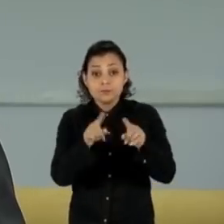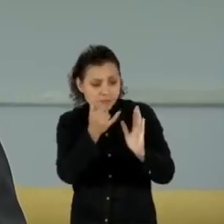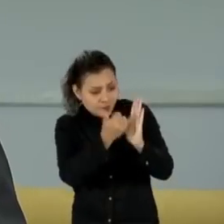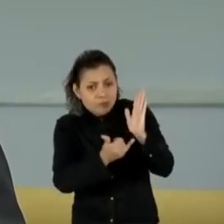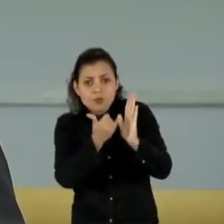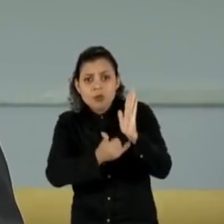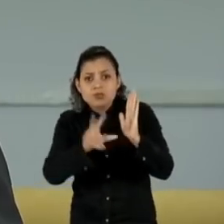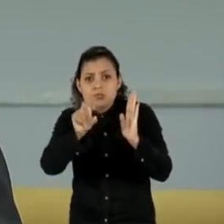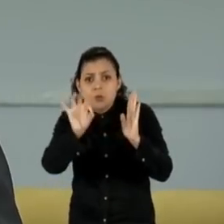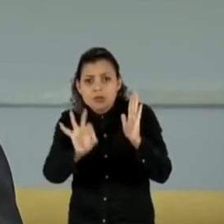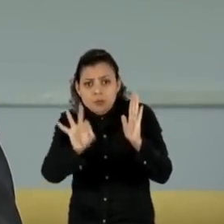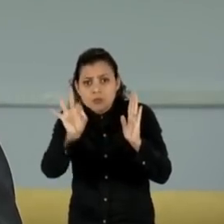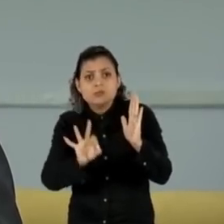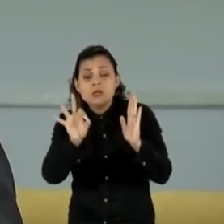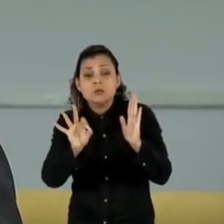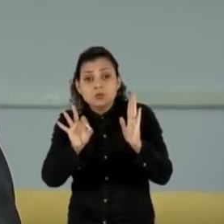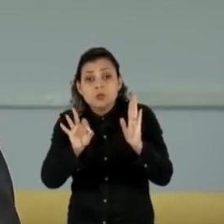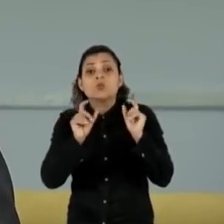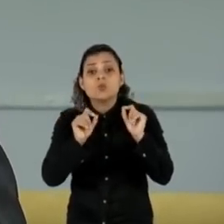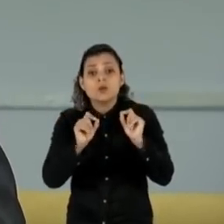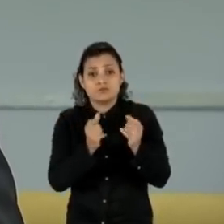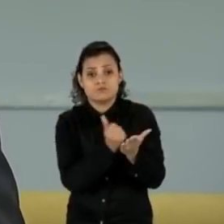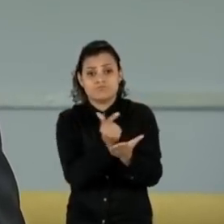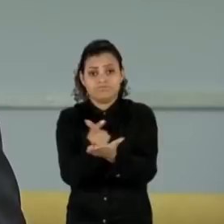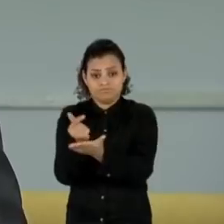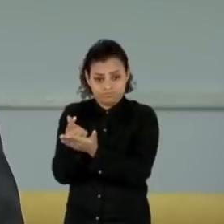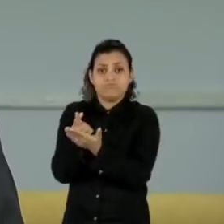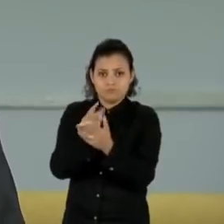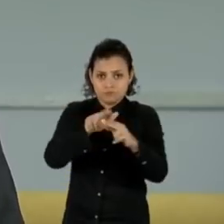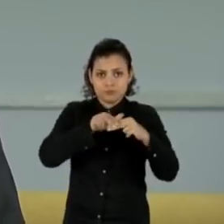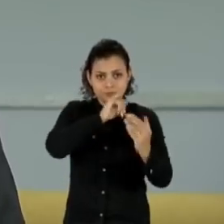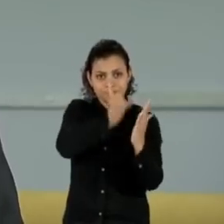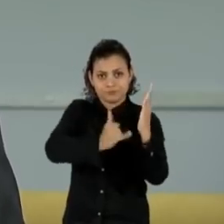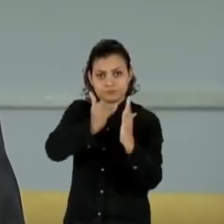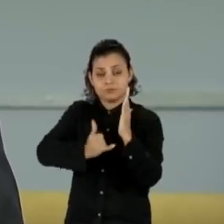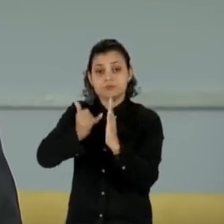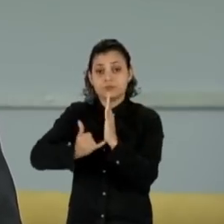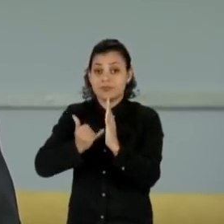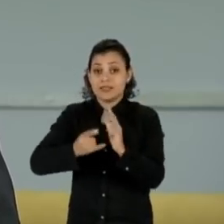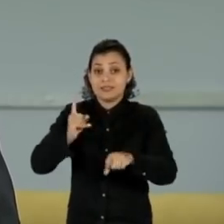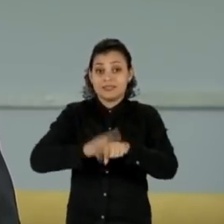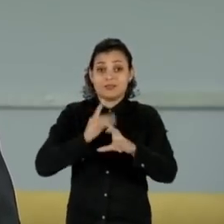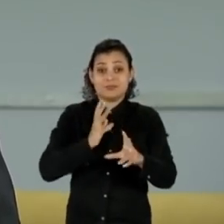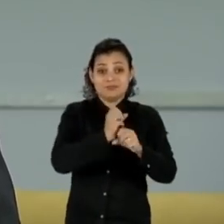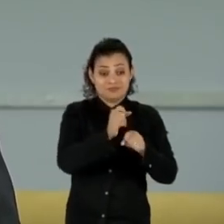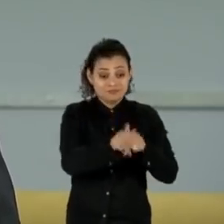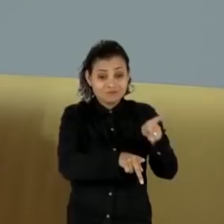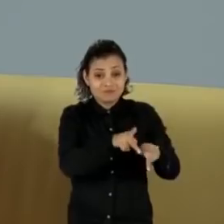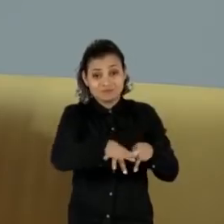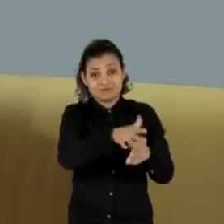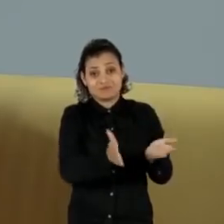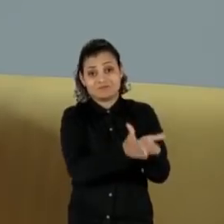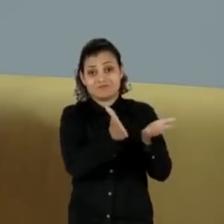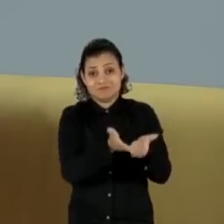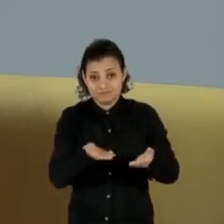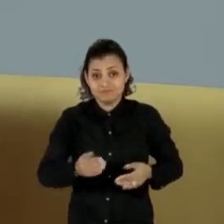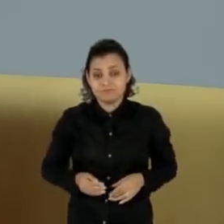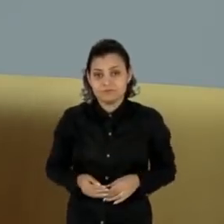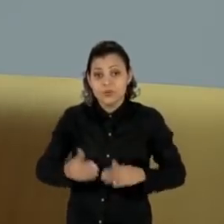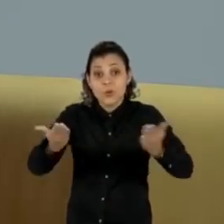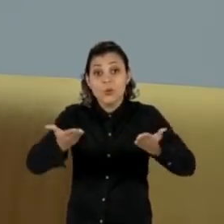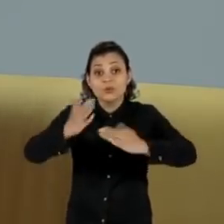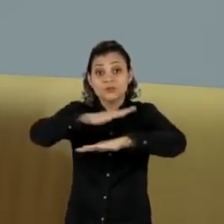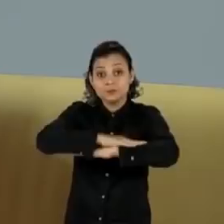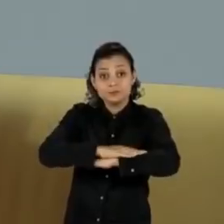impostos pagos no brasil recai sobre o consumo e por isso tem peso maior nas contas das famílias mais pobres não